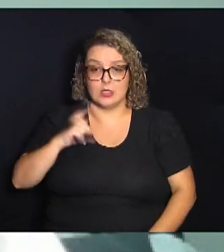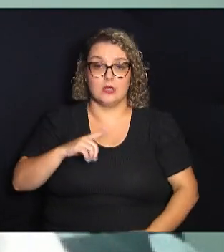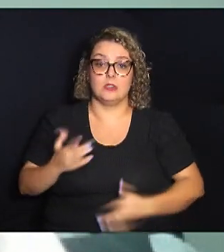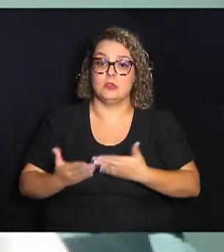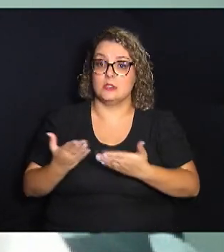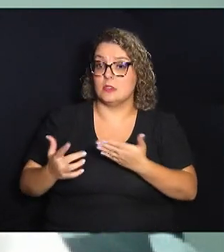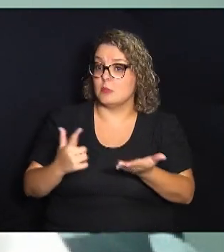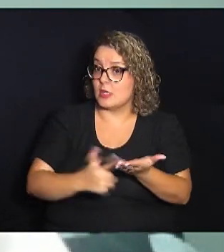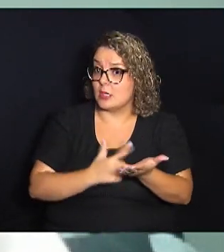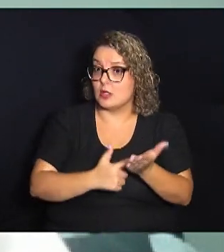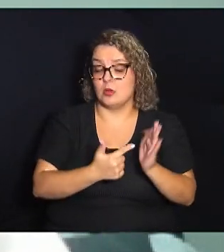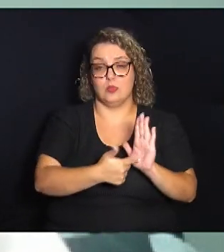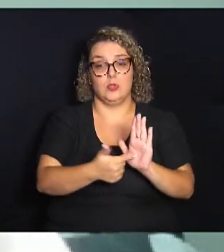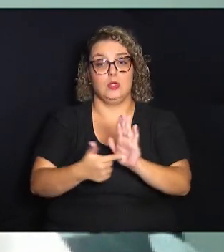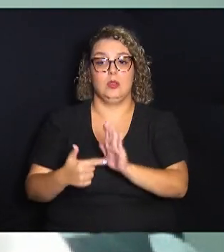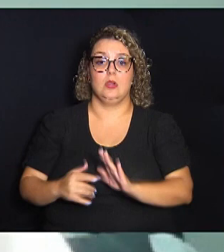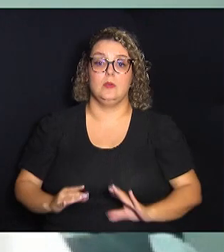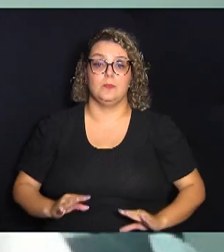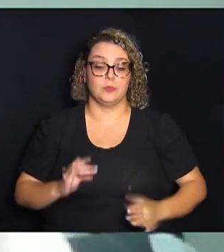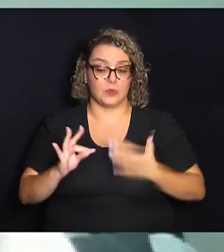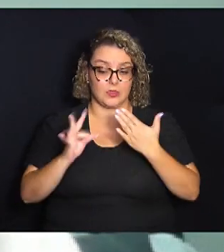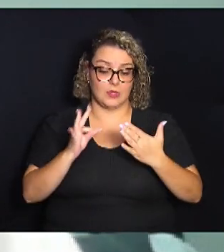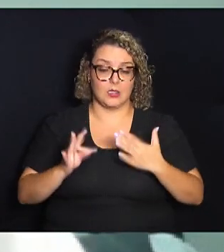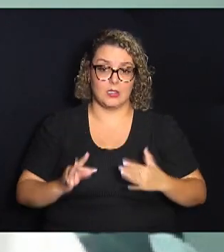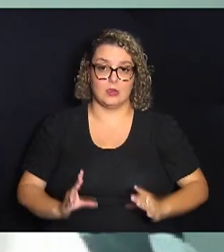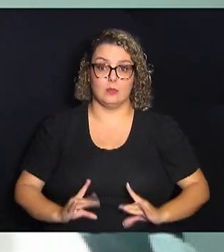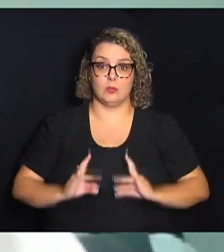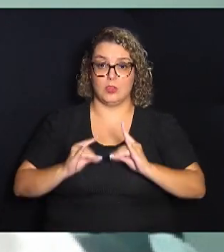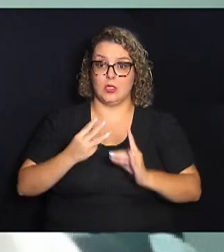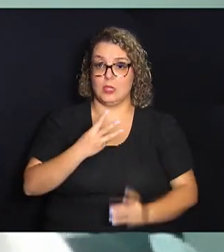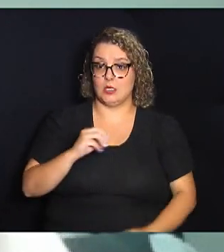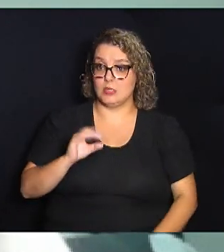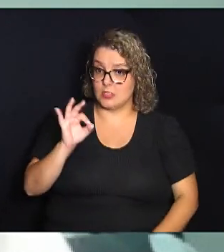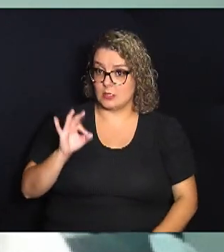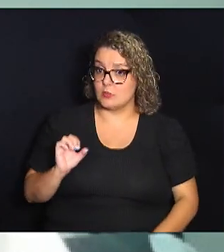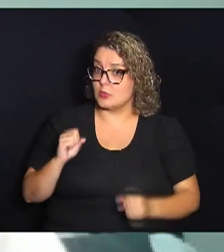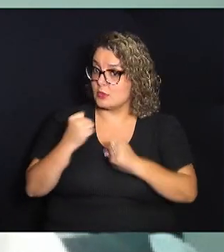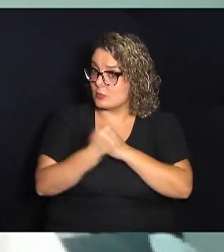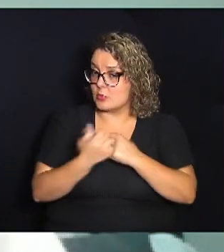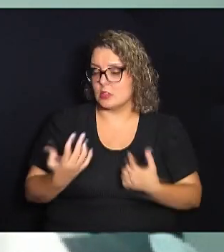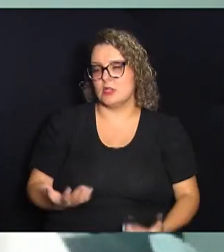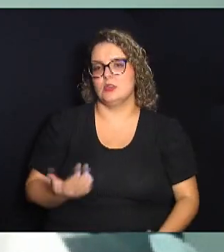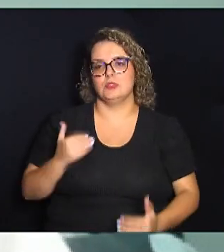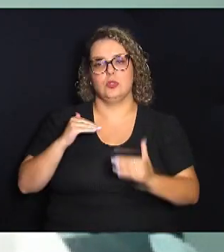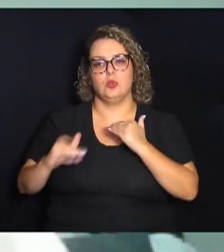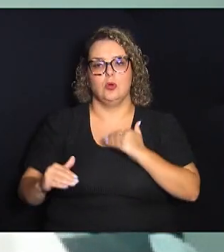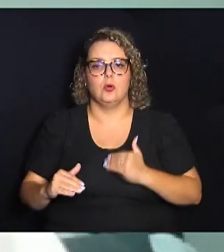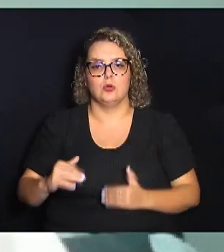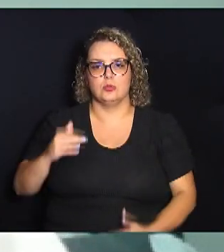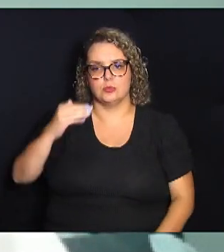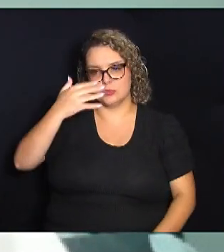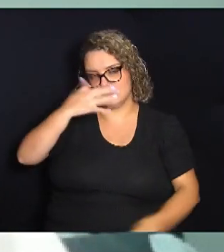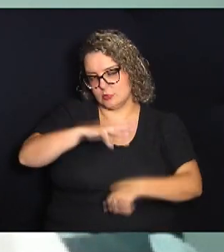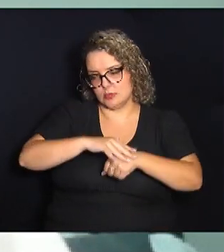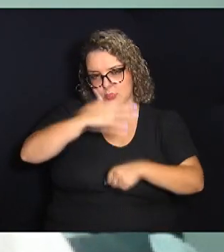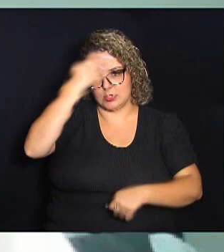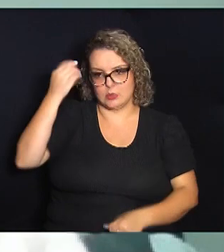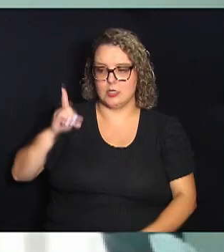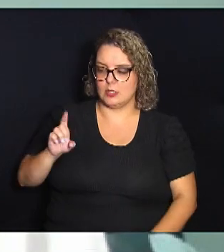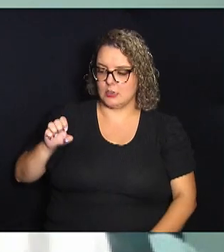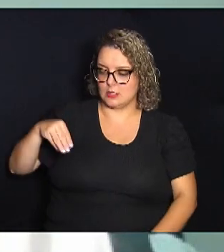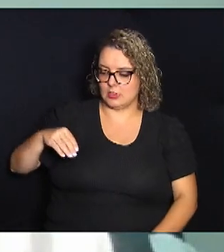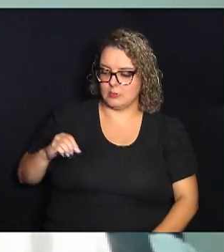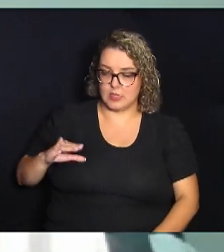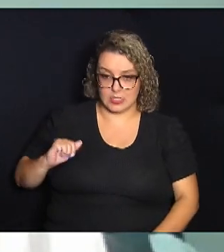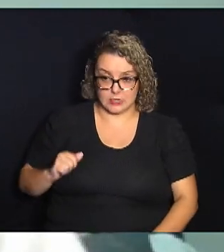literatura mostrando que a terapia hormonal ela protege em 30% o risco de Alzheimer. demência, risco maior de AVC.